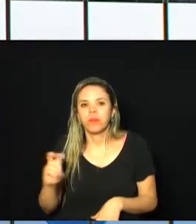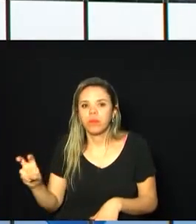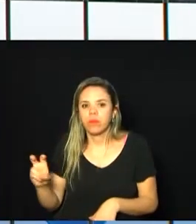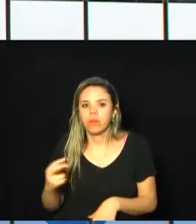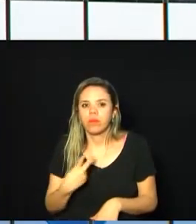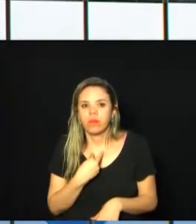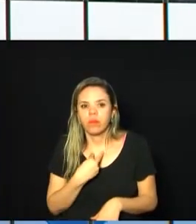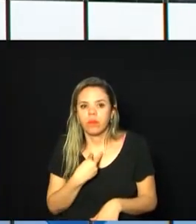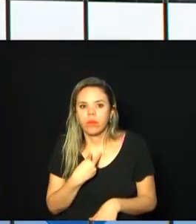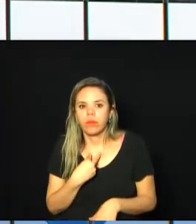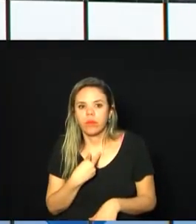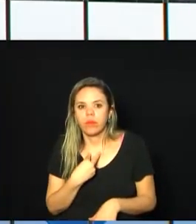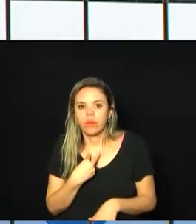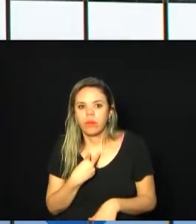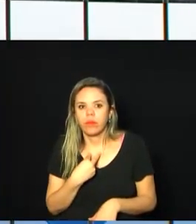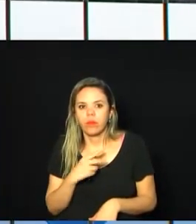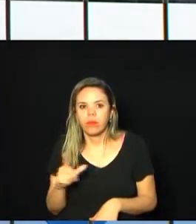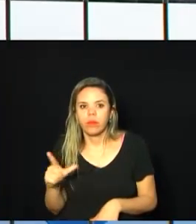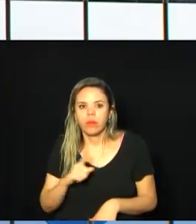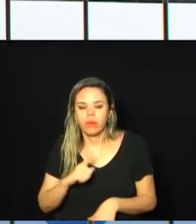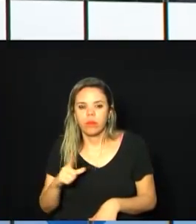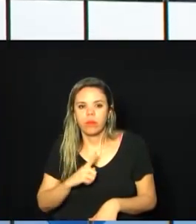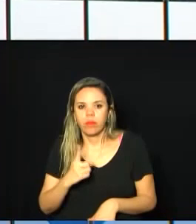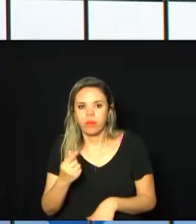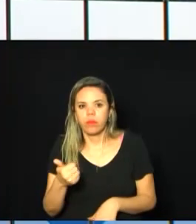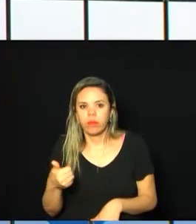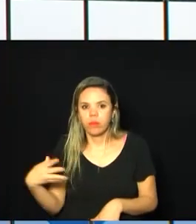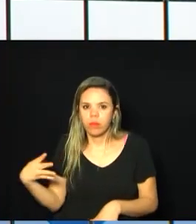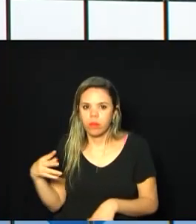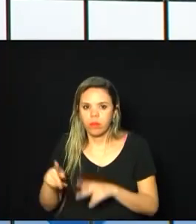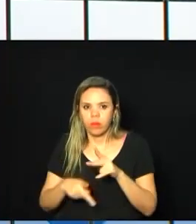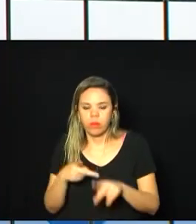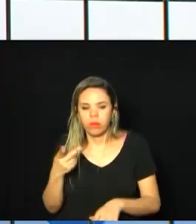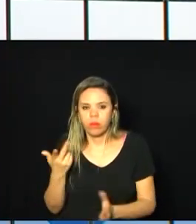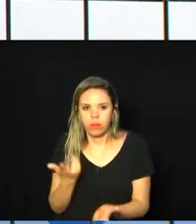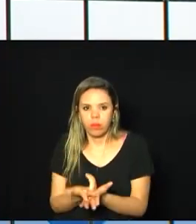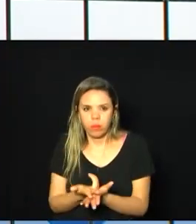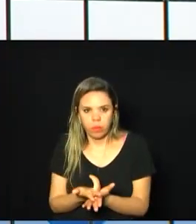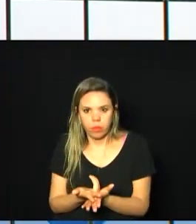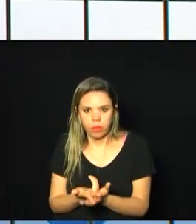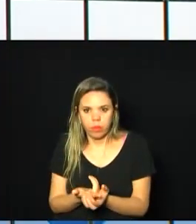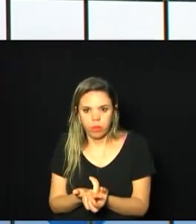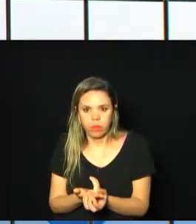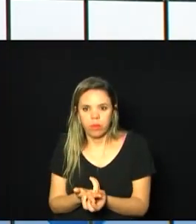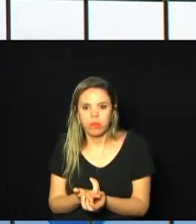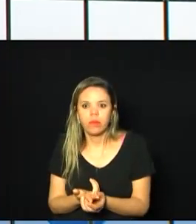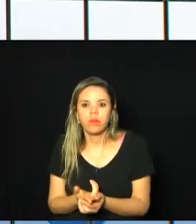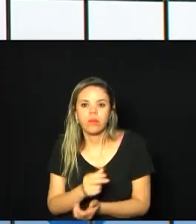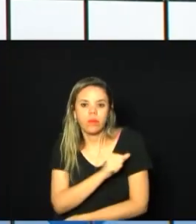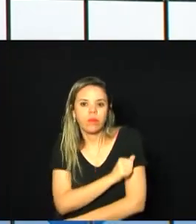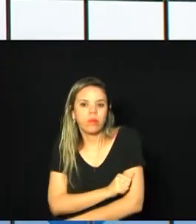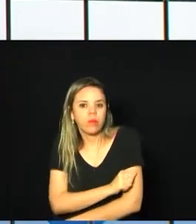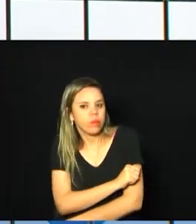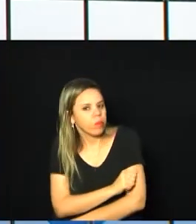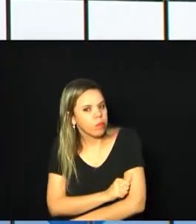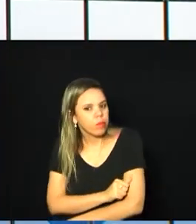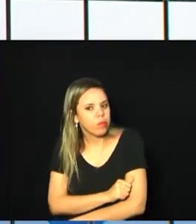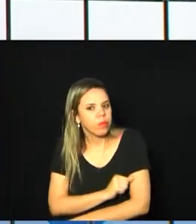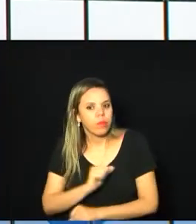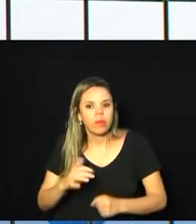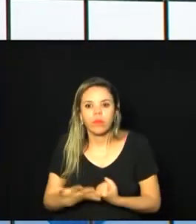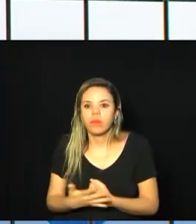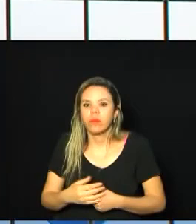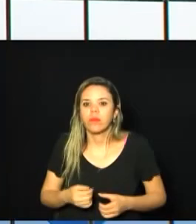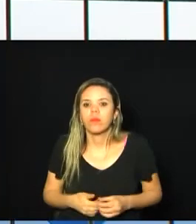estavam ocupados. Temos ainda 114 pacientes que estavam internados em enfermaria